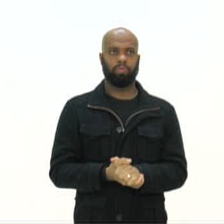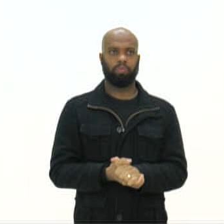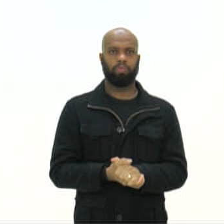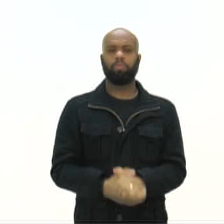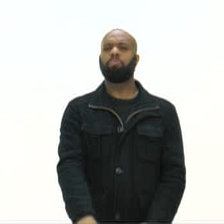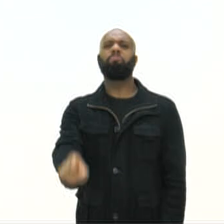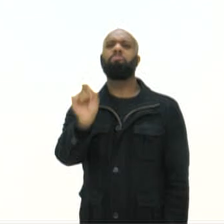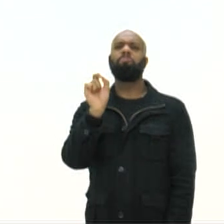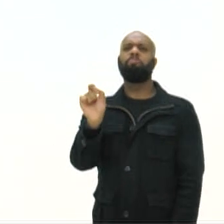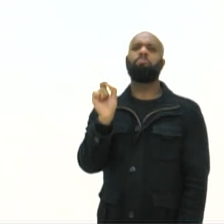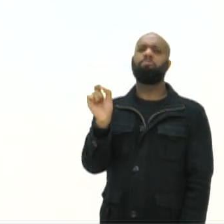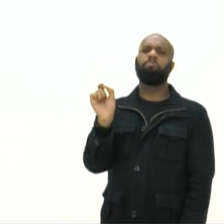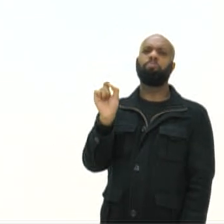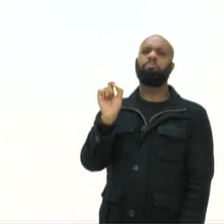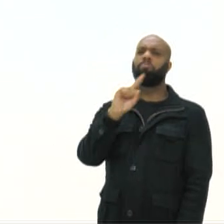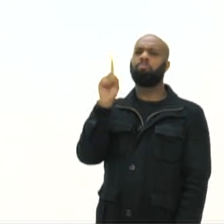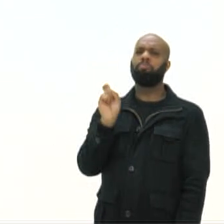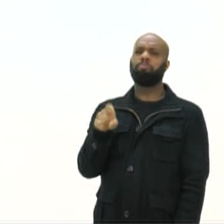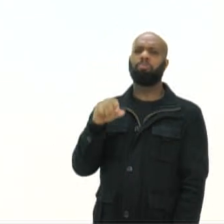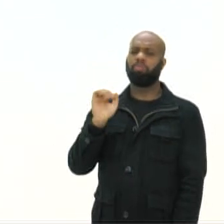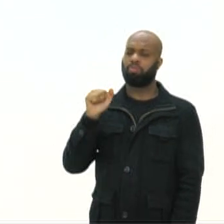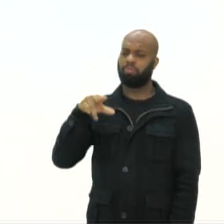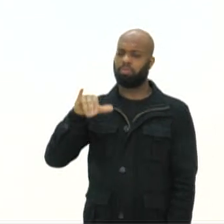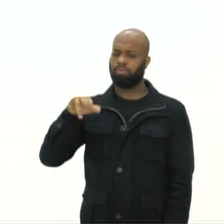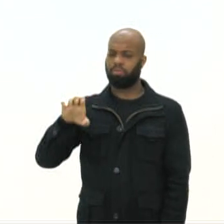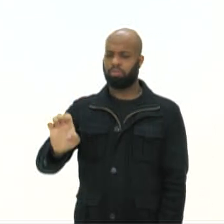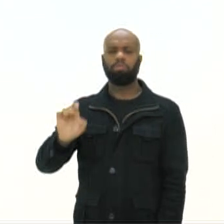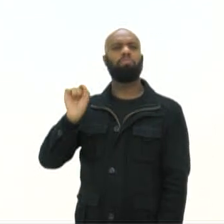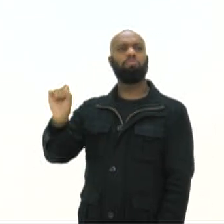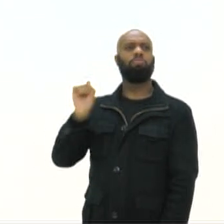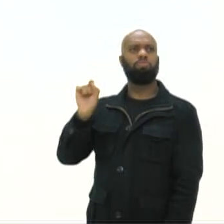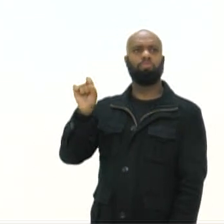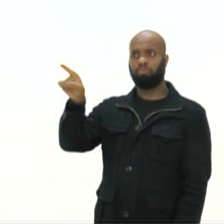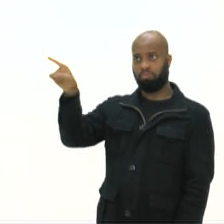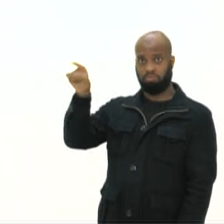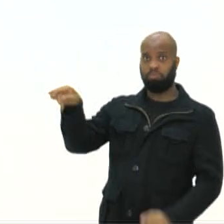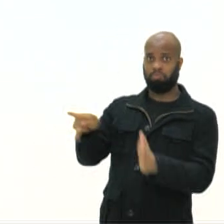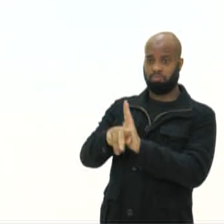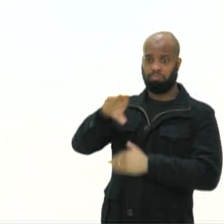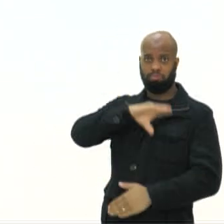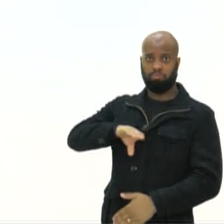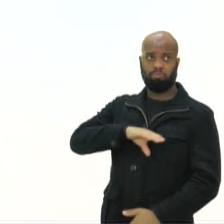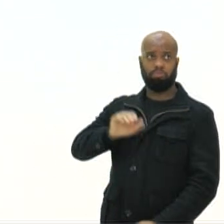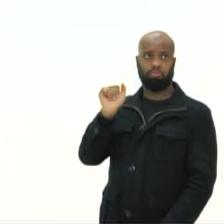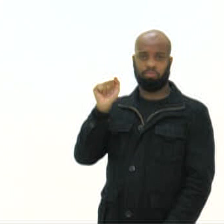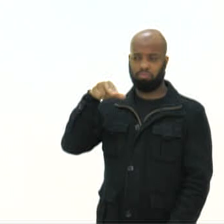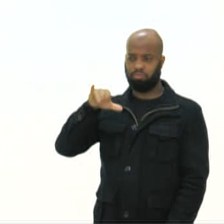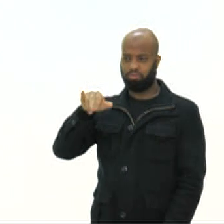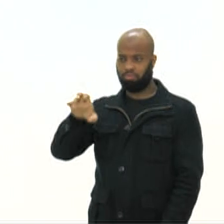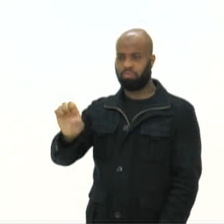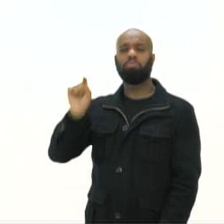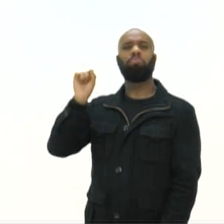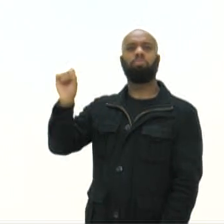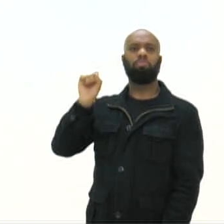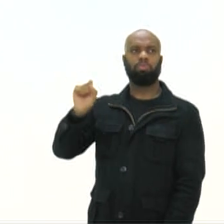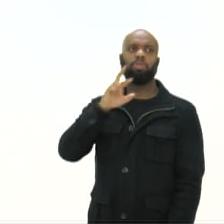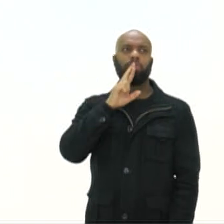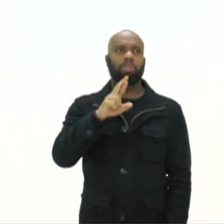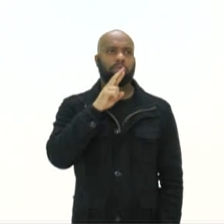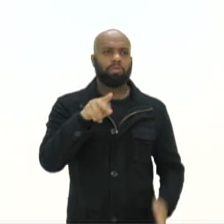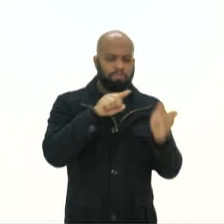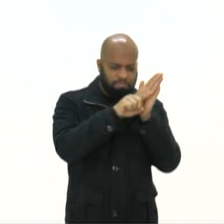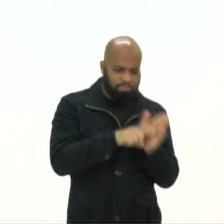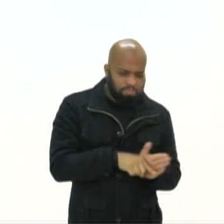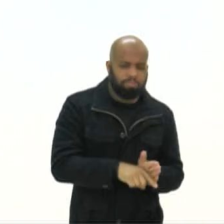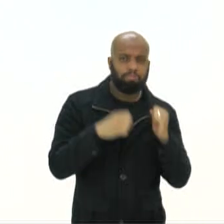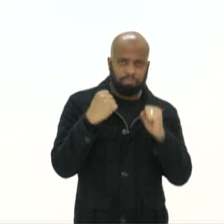Ancine? O que é Ancine? Tá, gente? Pertence ao português aqui mesmo, tá? Manda ver aí na sua pesquisa,